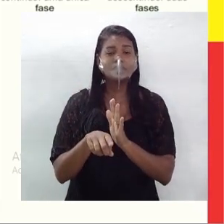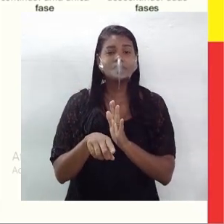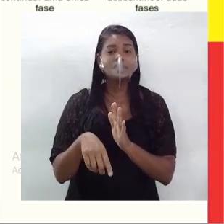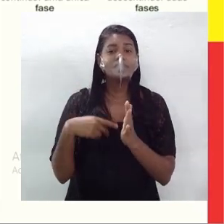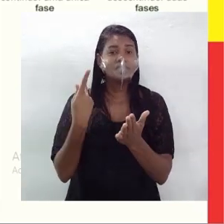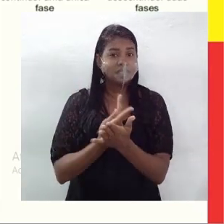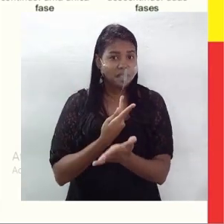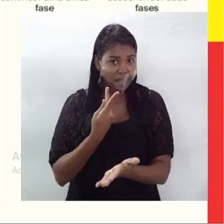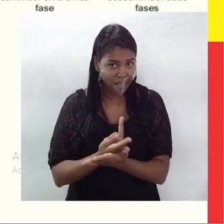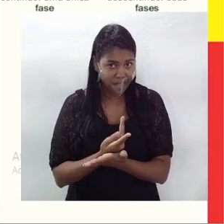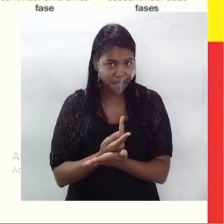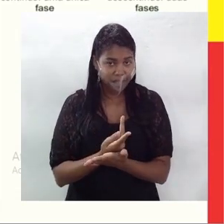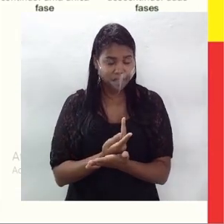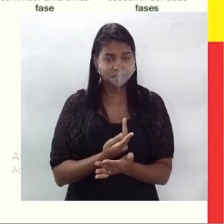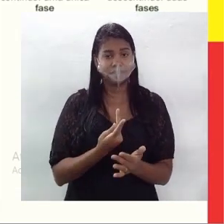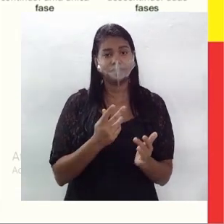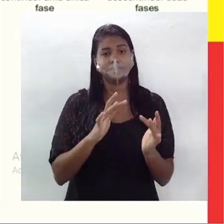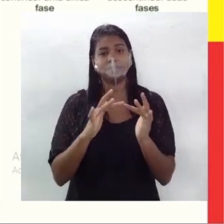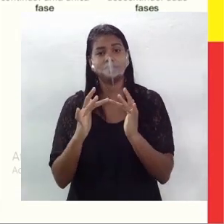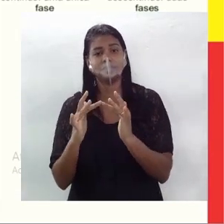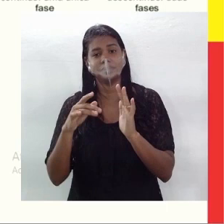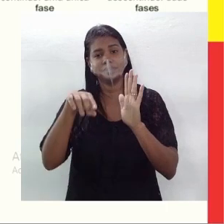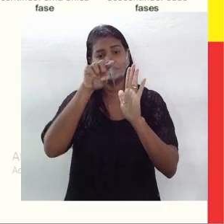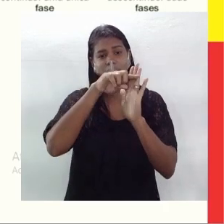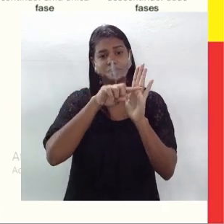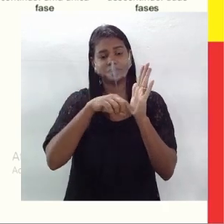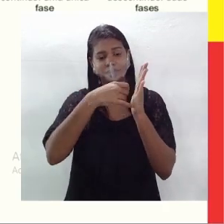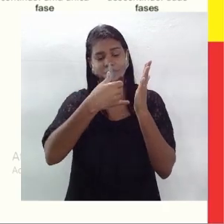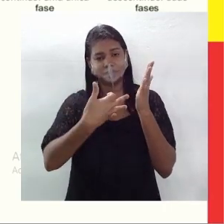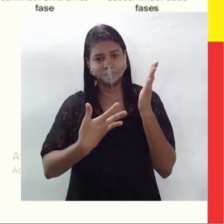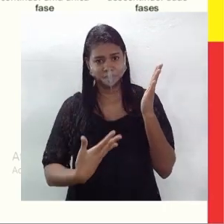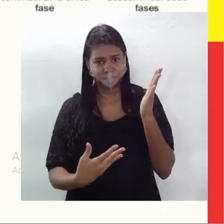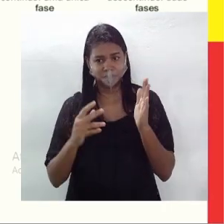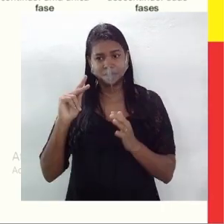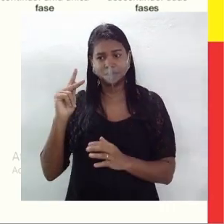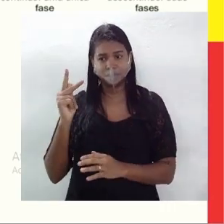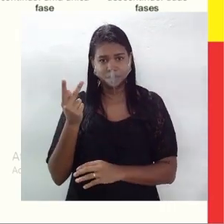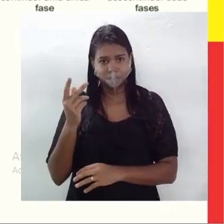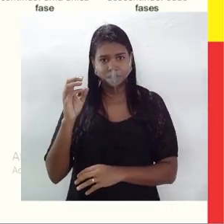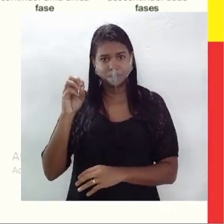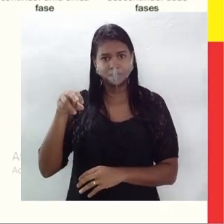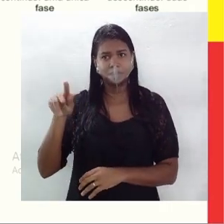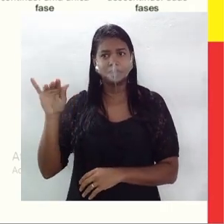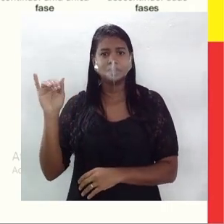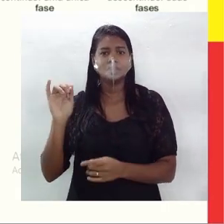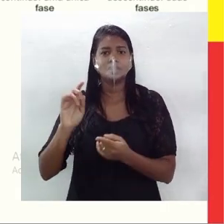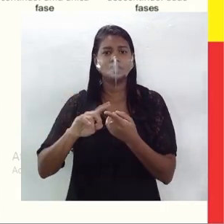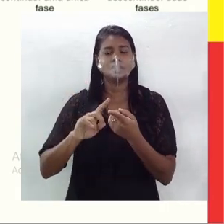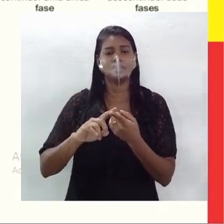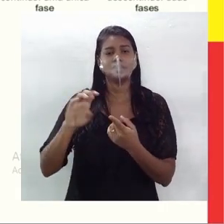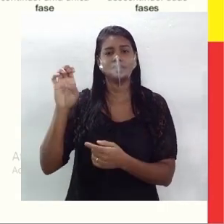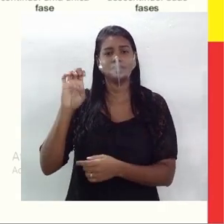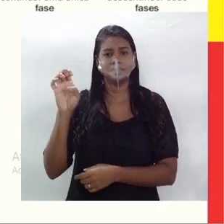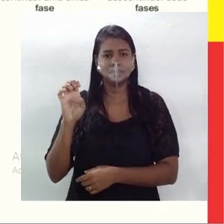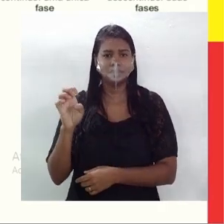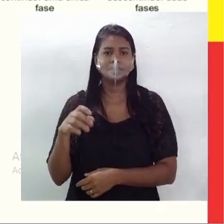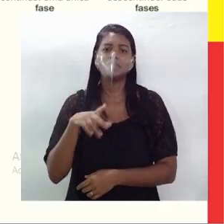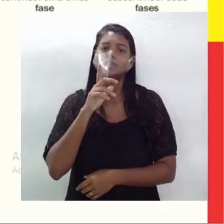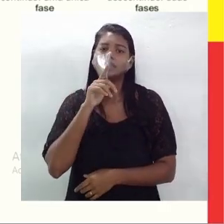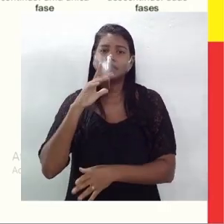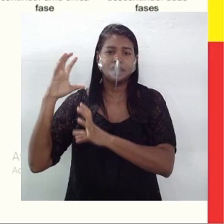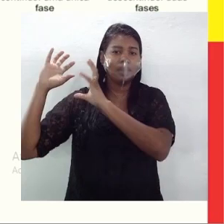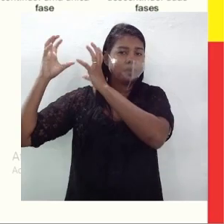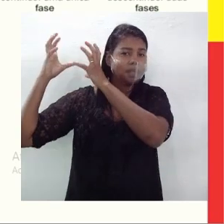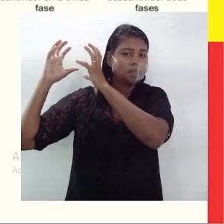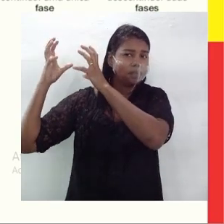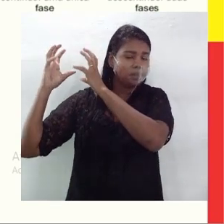em relação, à sua classificação de homogêneo e heterogêneo. Então a gente tem água de coco, que está